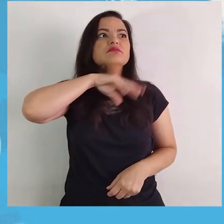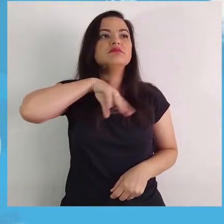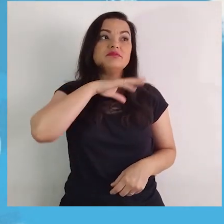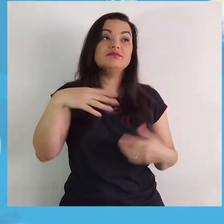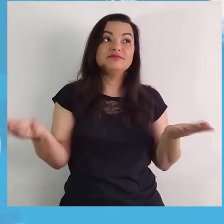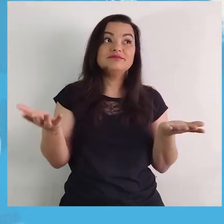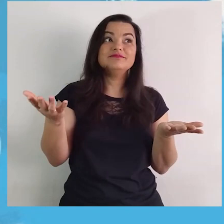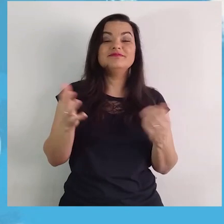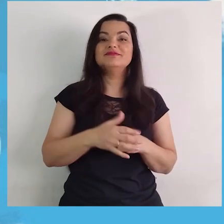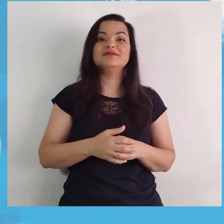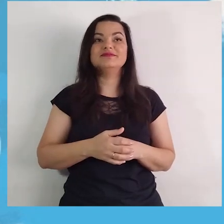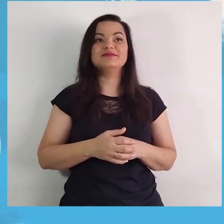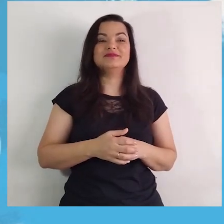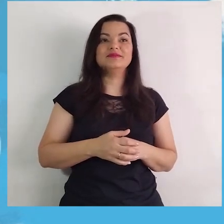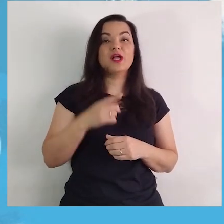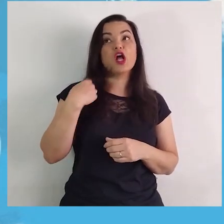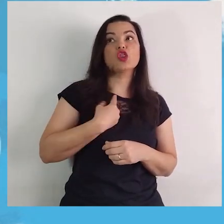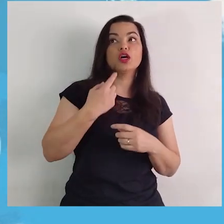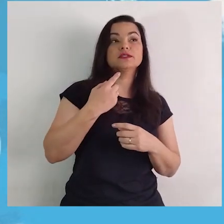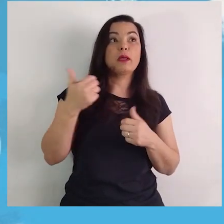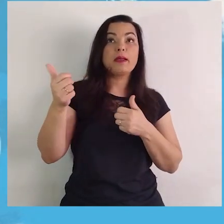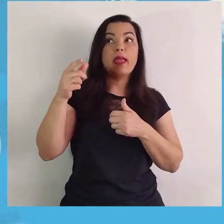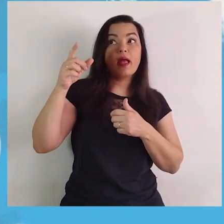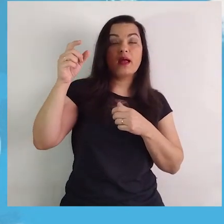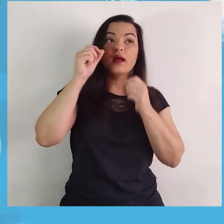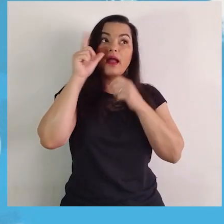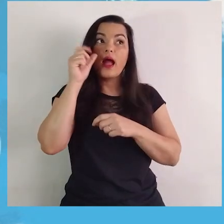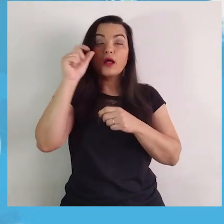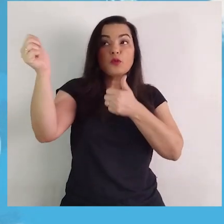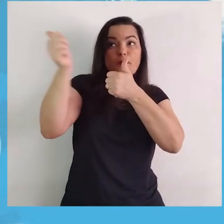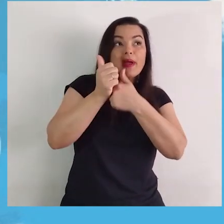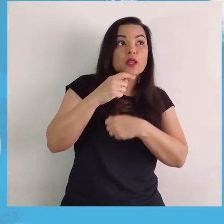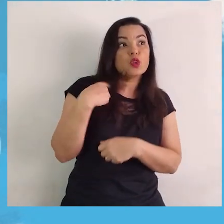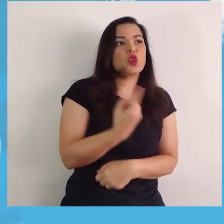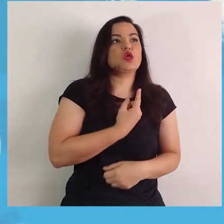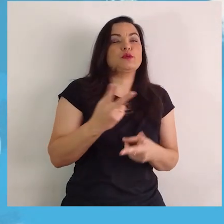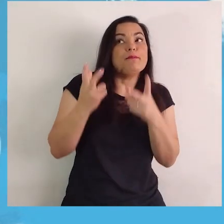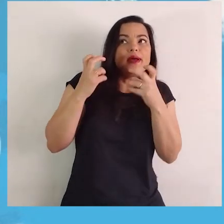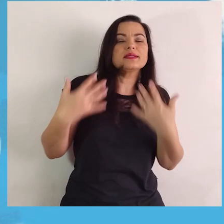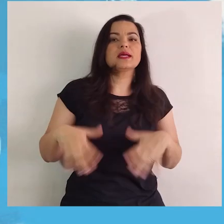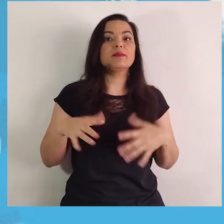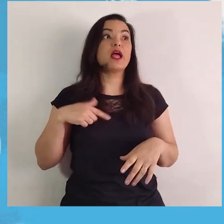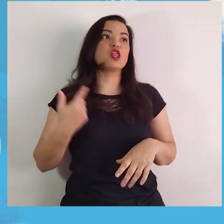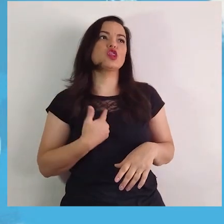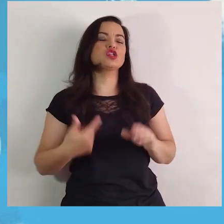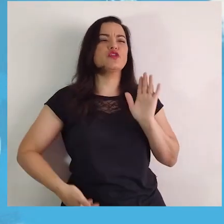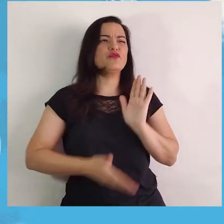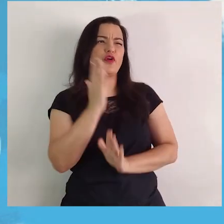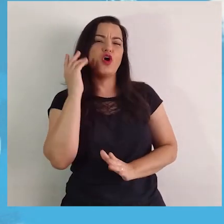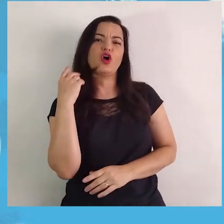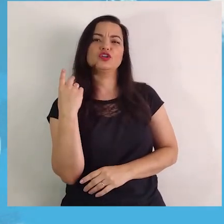perto, ouviremos a sineta tocar e poderemos fugir correndo. Todos os ratos